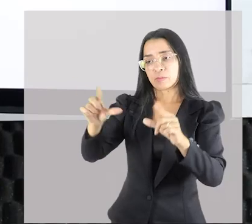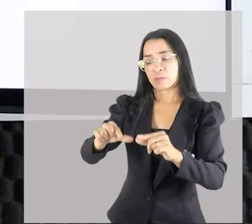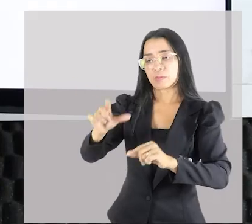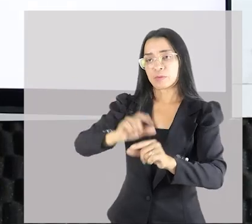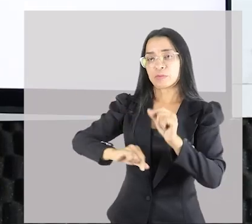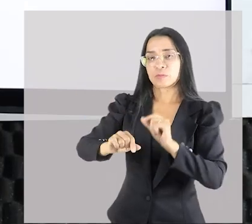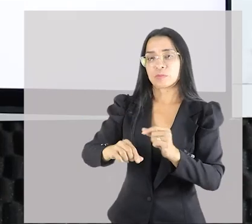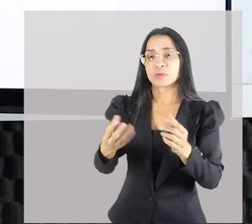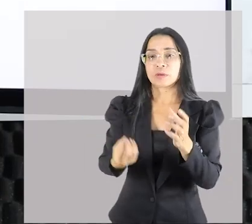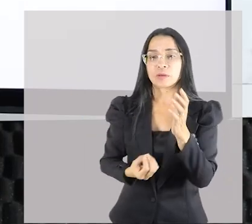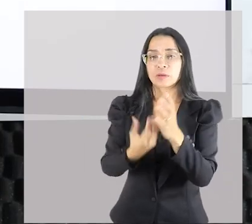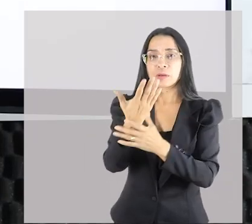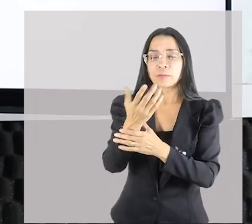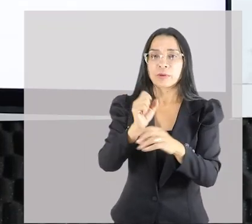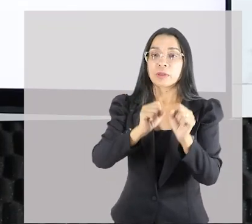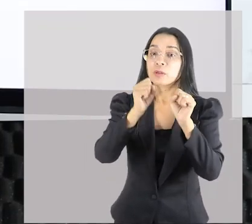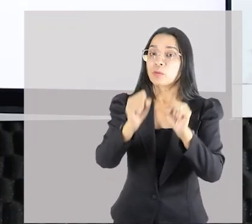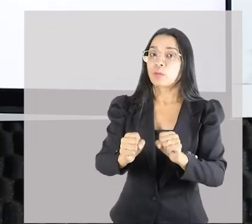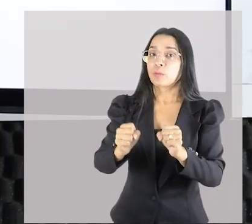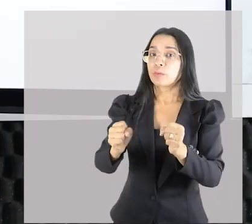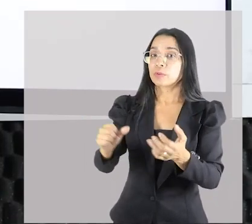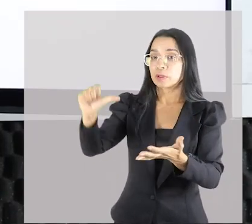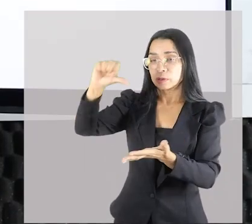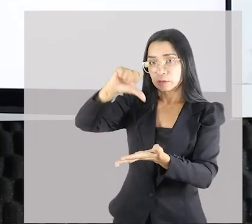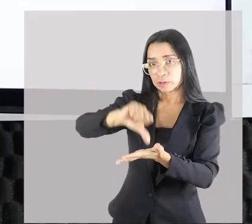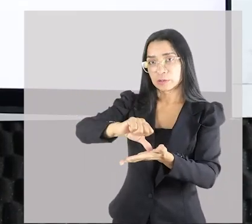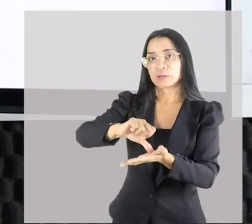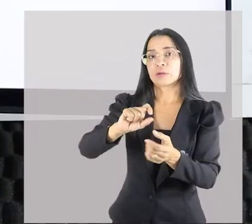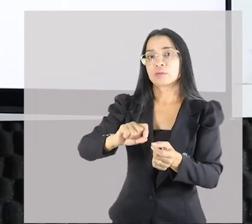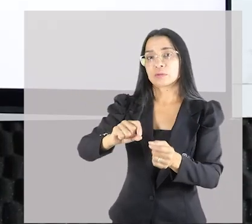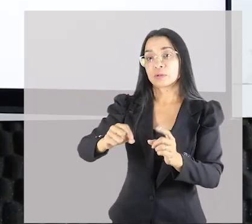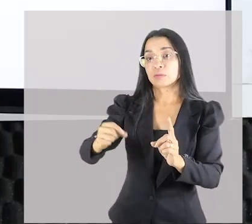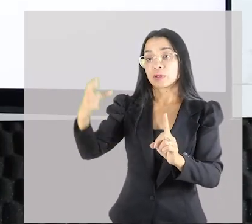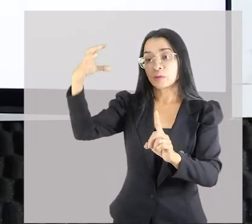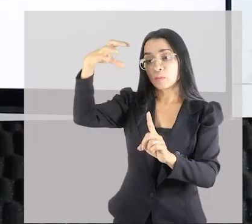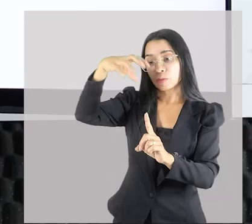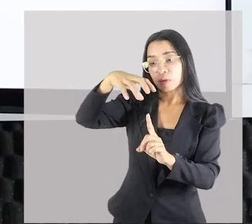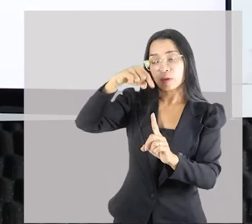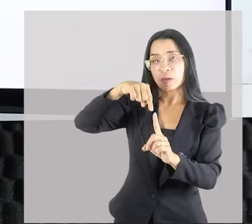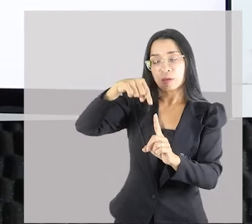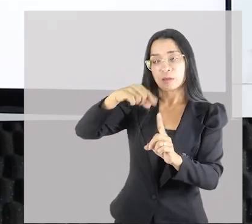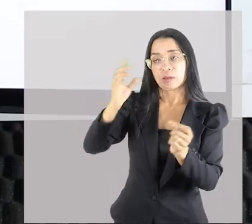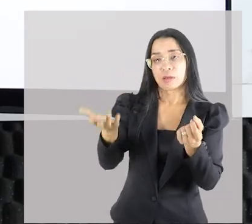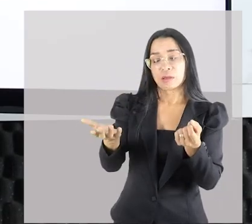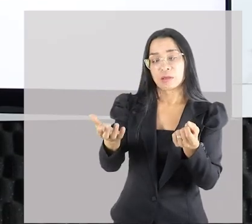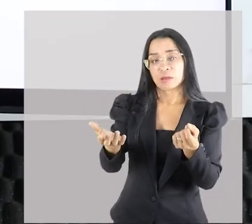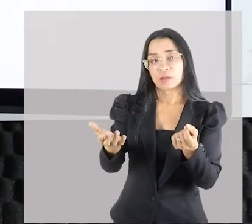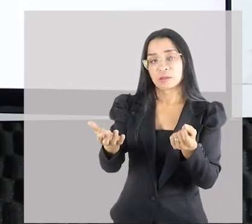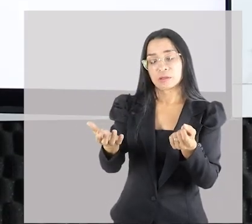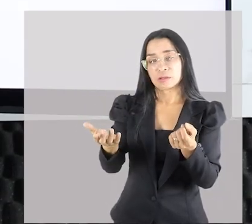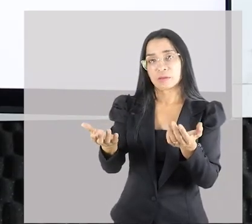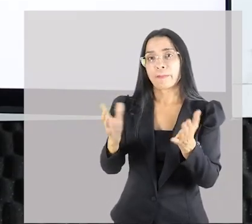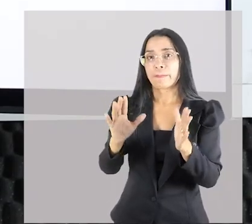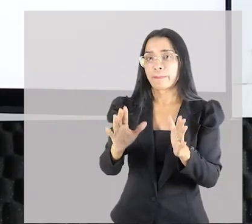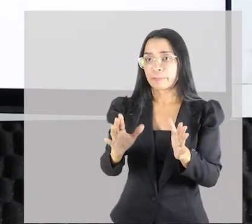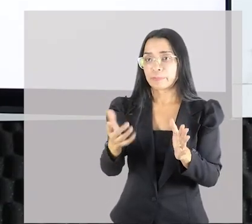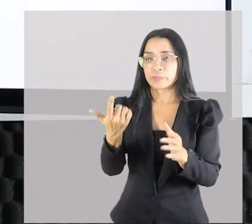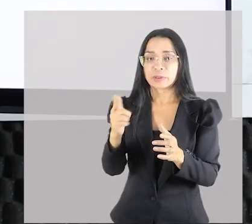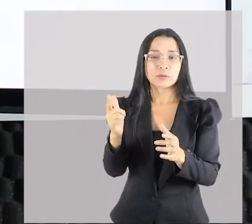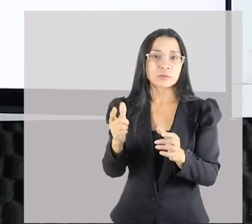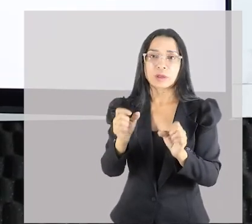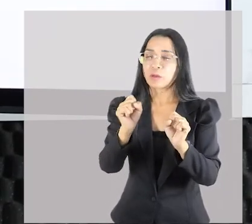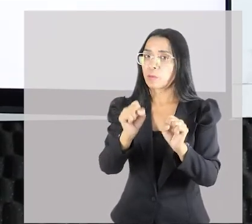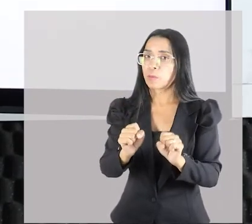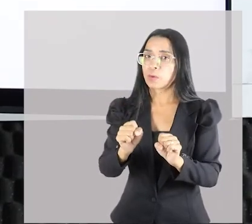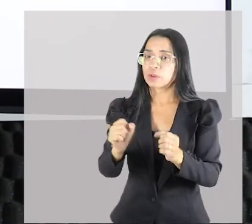central forte, que são os reis, que não desaparecem, gente, dentro desse processo de feudalismo, mas eles não têm o mesmo